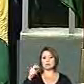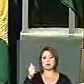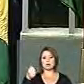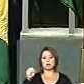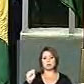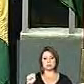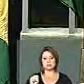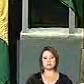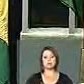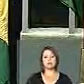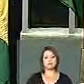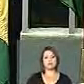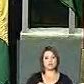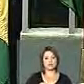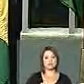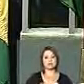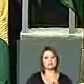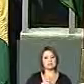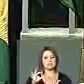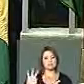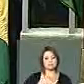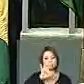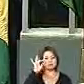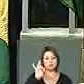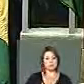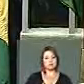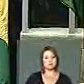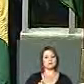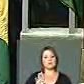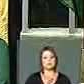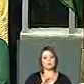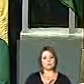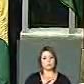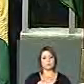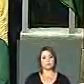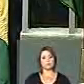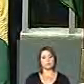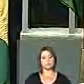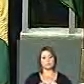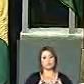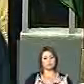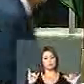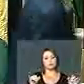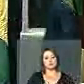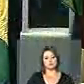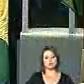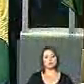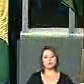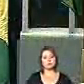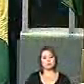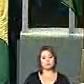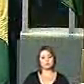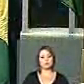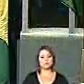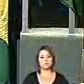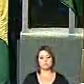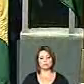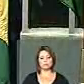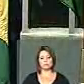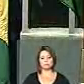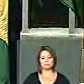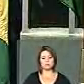valorizando os democratas e dizendo que os ditadores de ontem, a eles